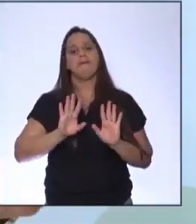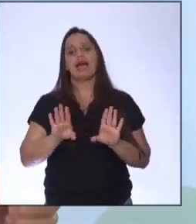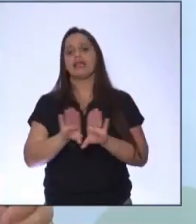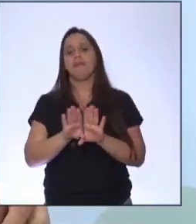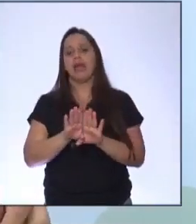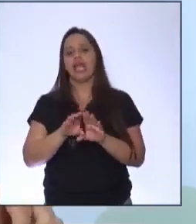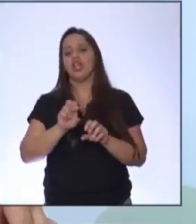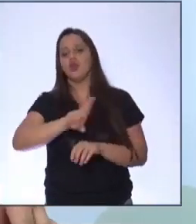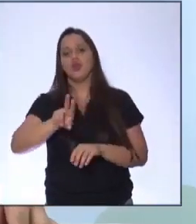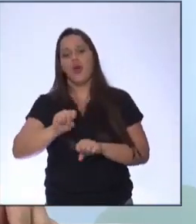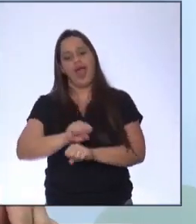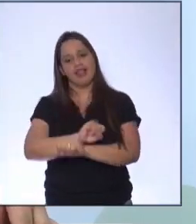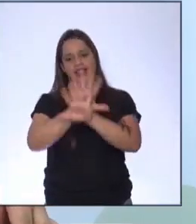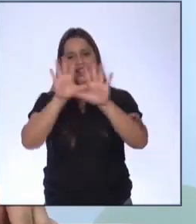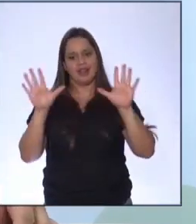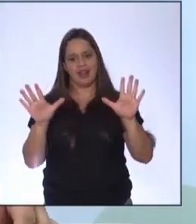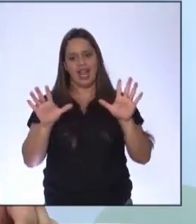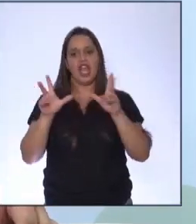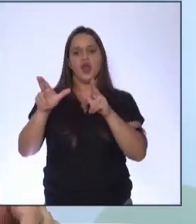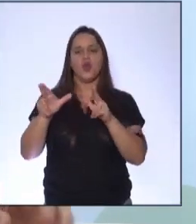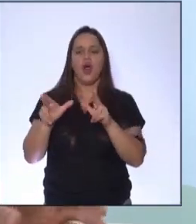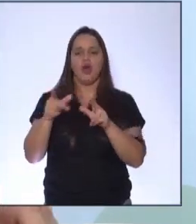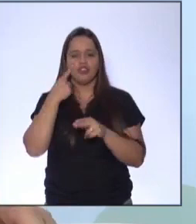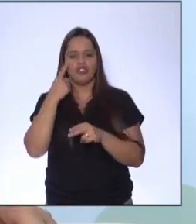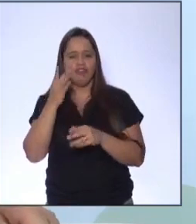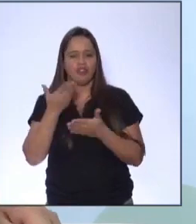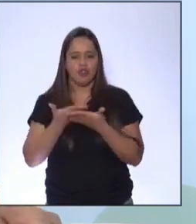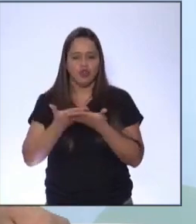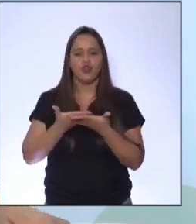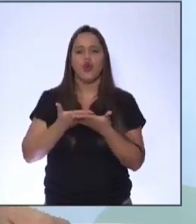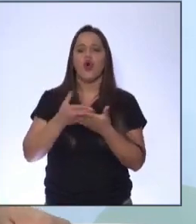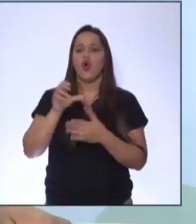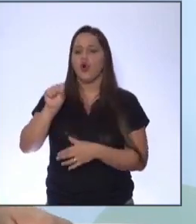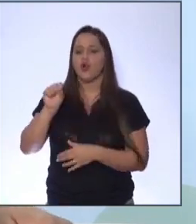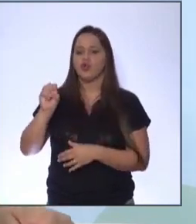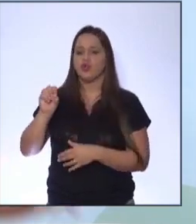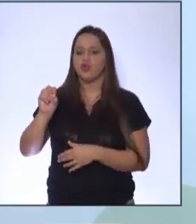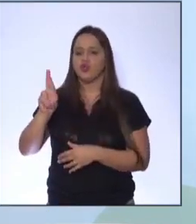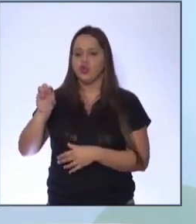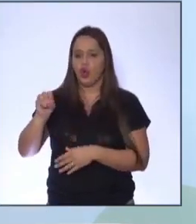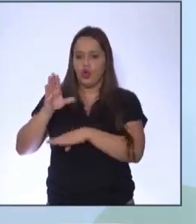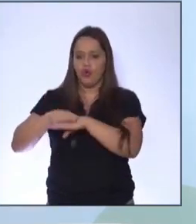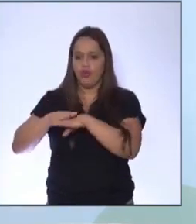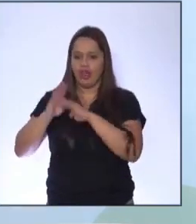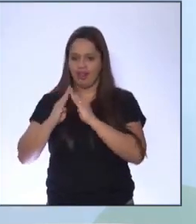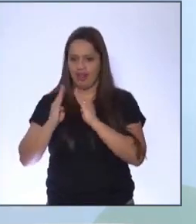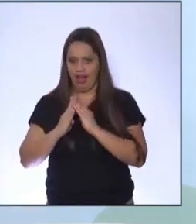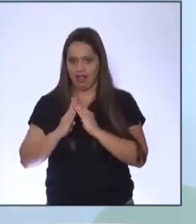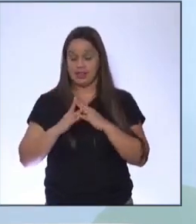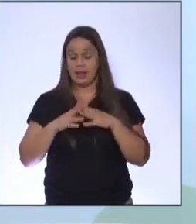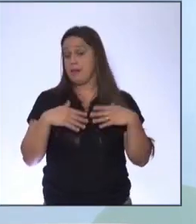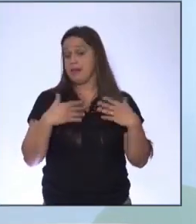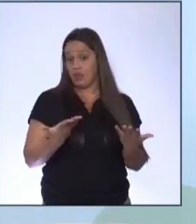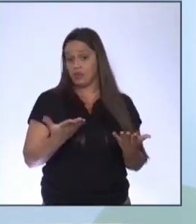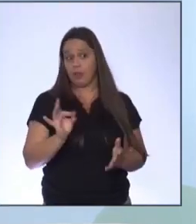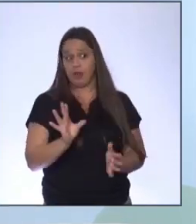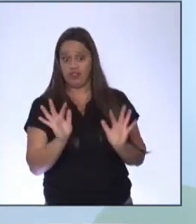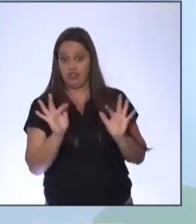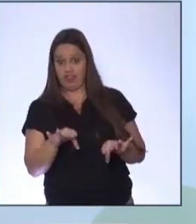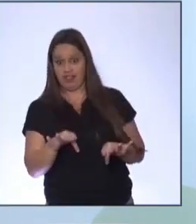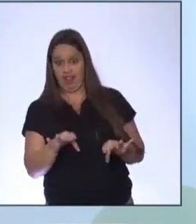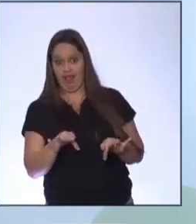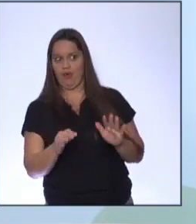gente viu na questão do soro caseiro, né? Então, pessoal, assim, para a gente ir finalizando a nossa aula, a gente pode definir que, né,